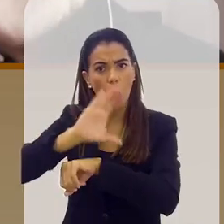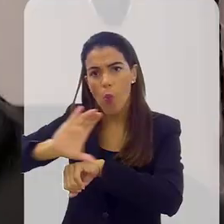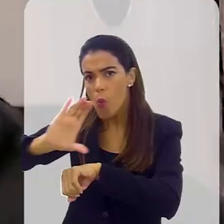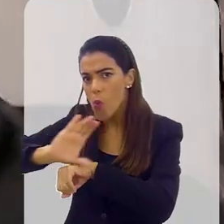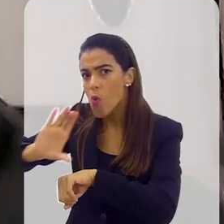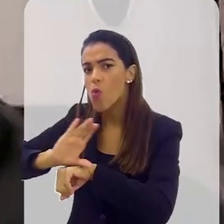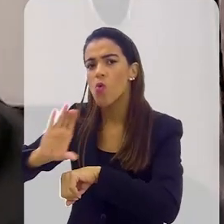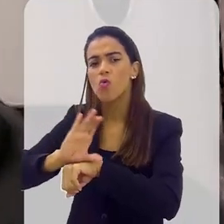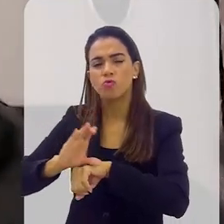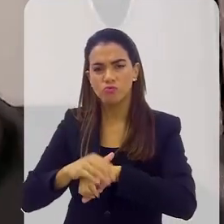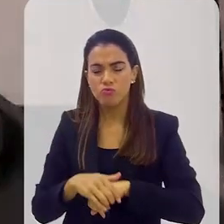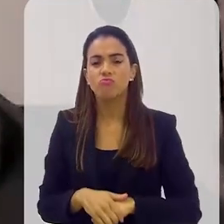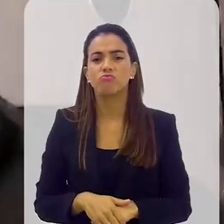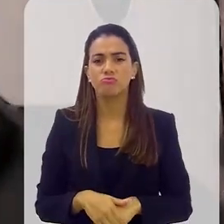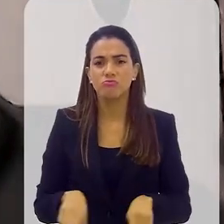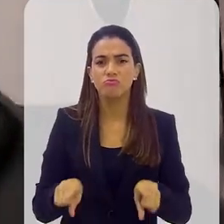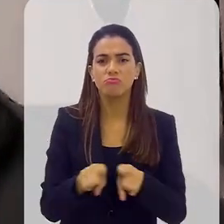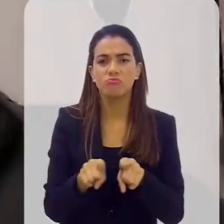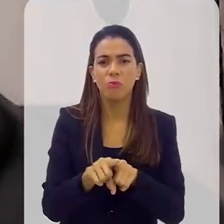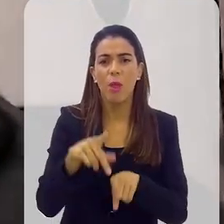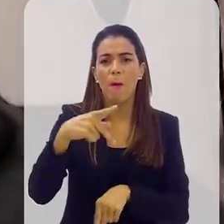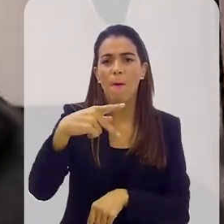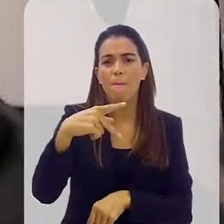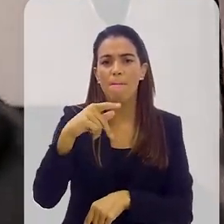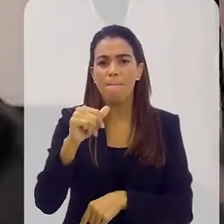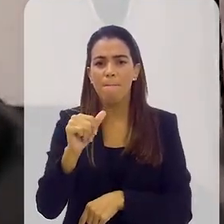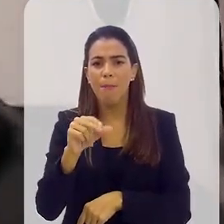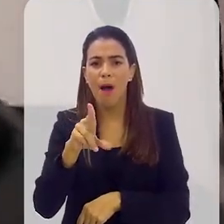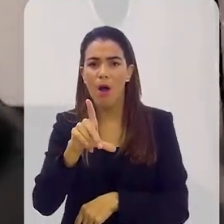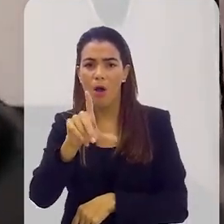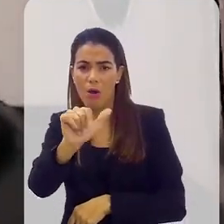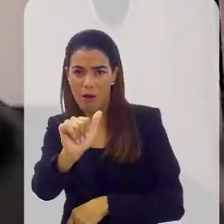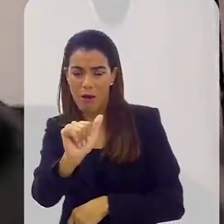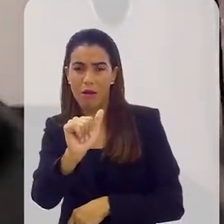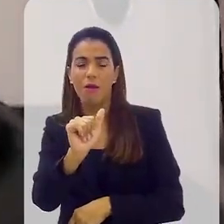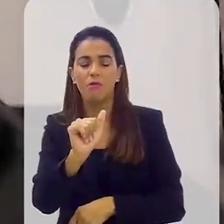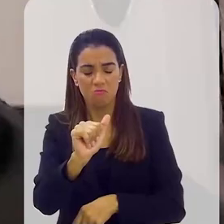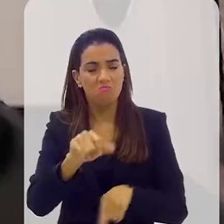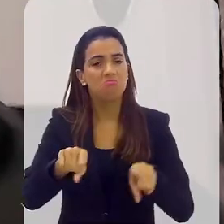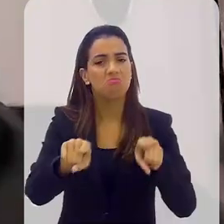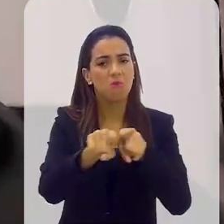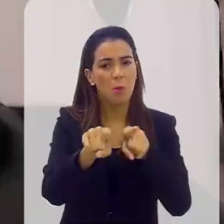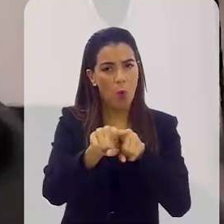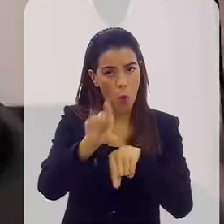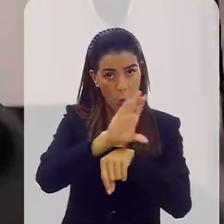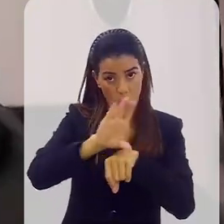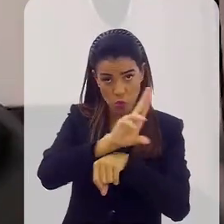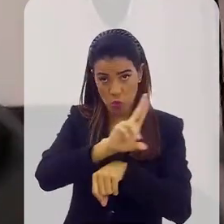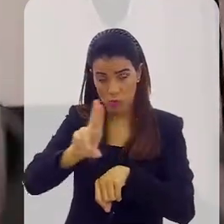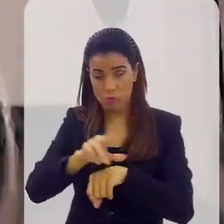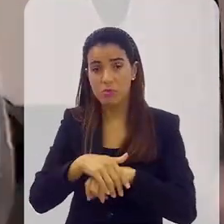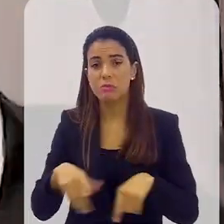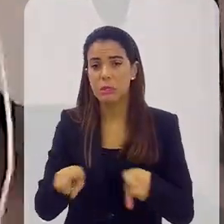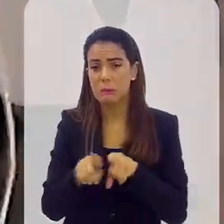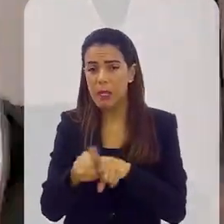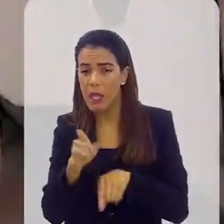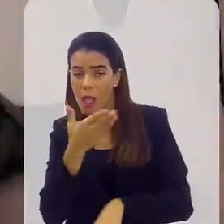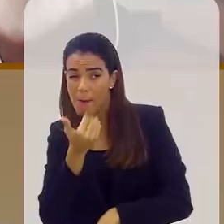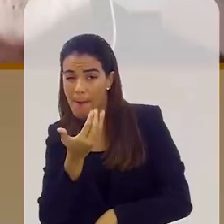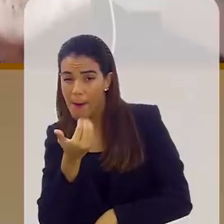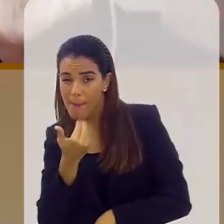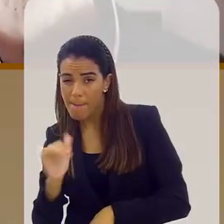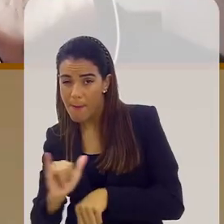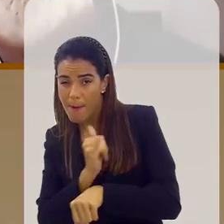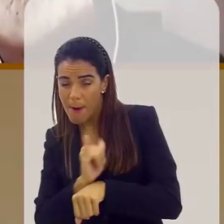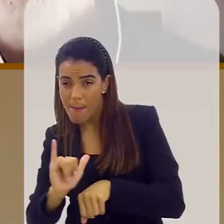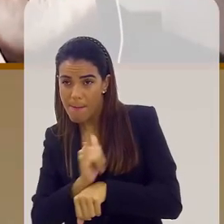fiz cursos no Forma Ateliê. Forma Ateliê era uma referência na época, fizemos muitos cursos ali e fui pegando essas técnicas e